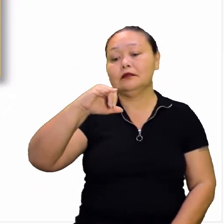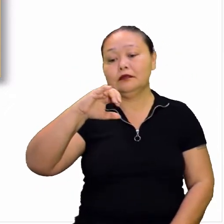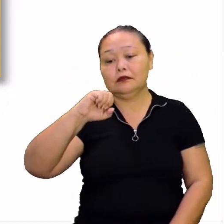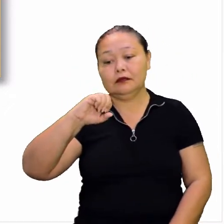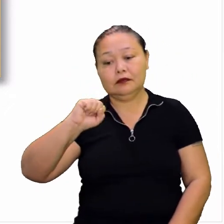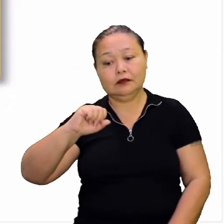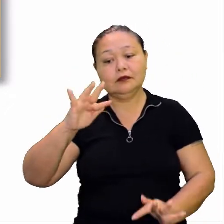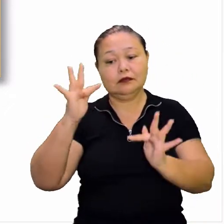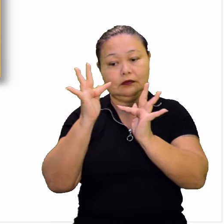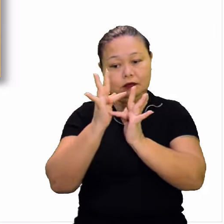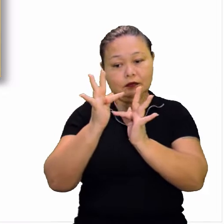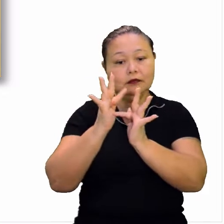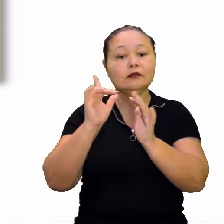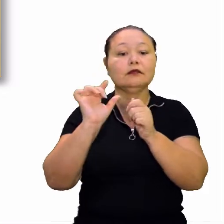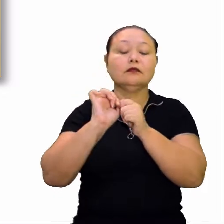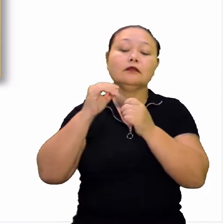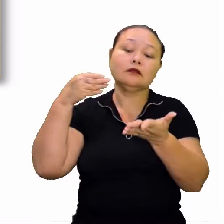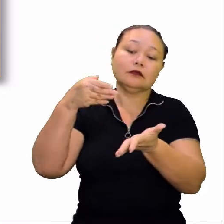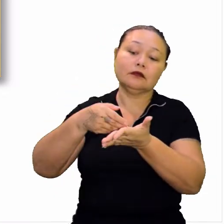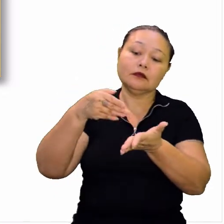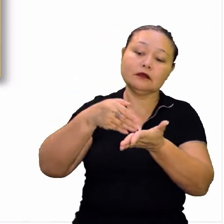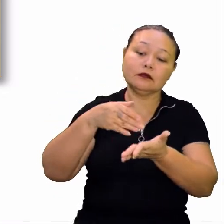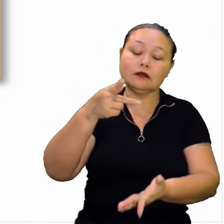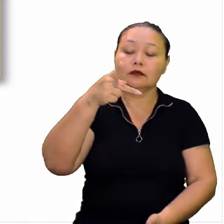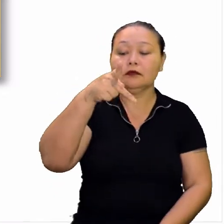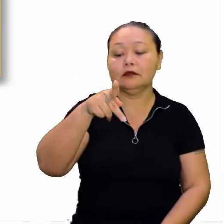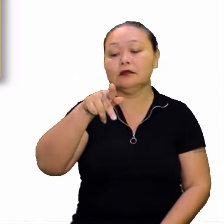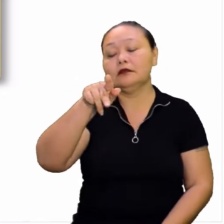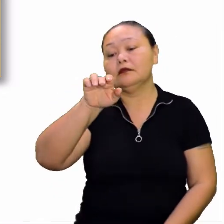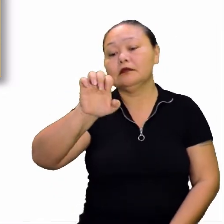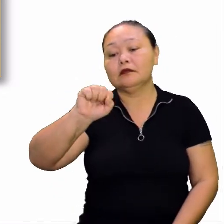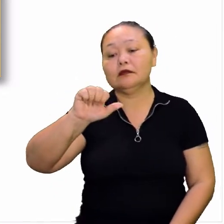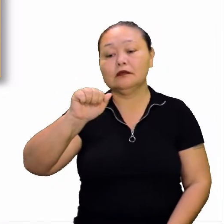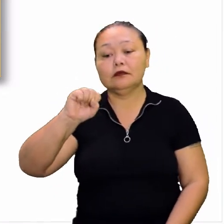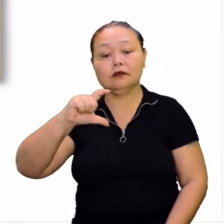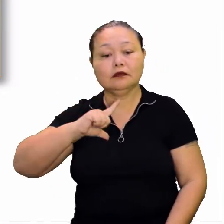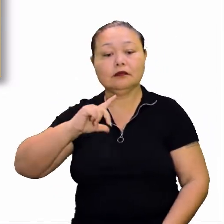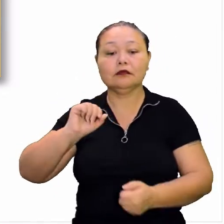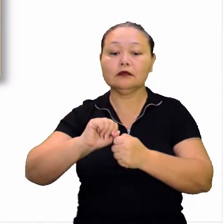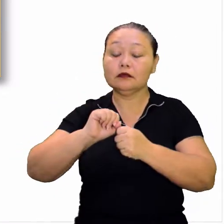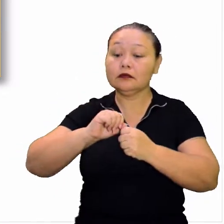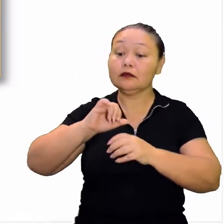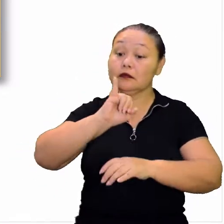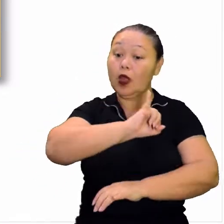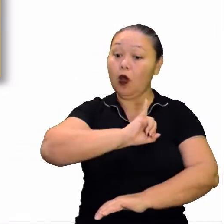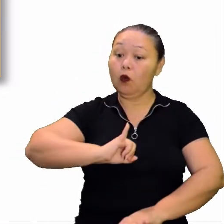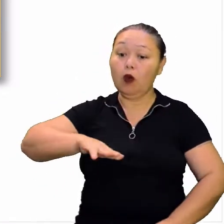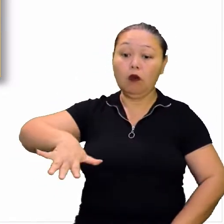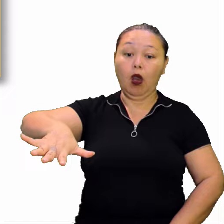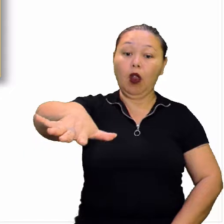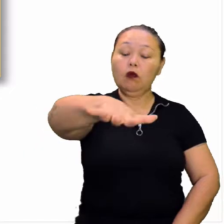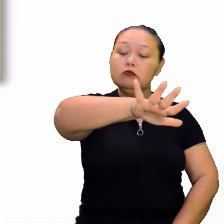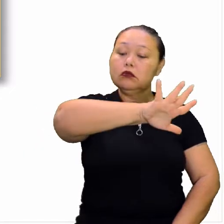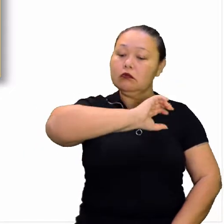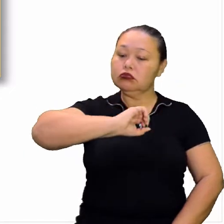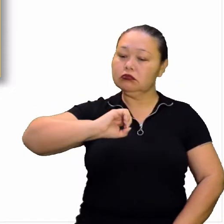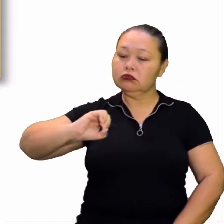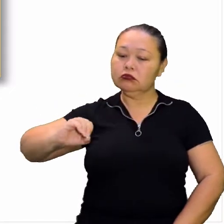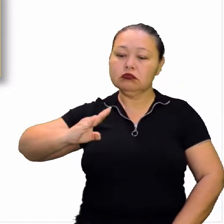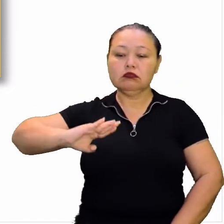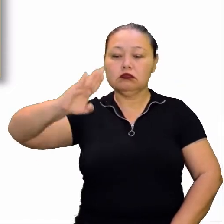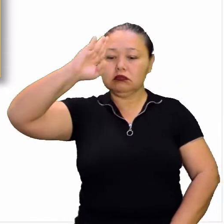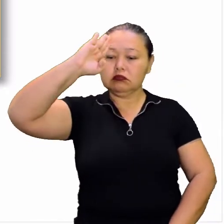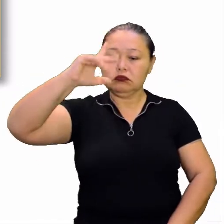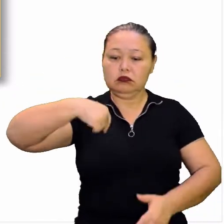por último, falar sobre os persas, o grande império do Oriente que se formou. Vamos saber quem era o principal líder, como que